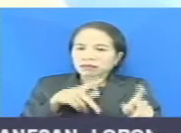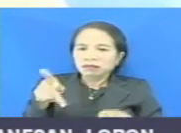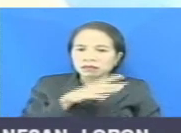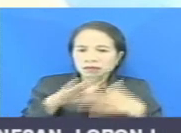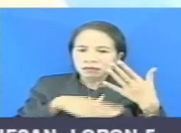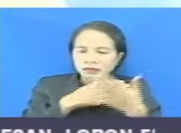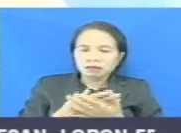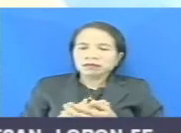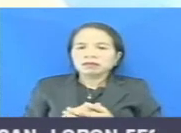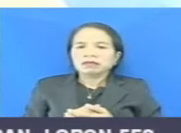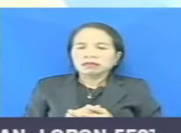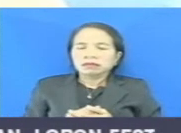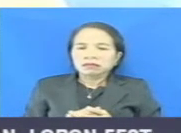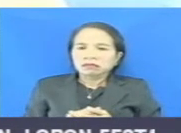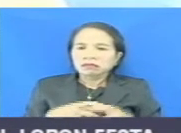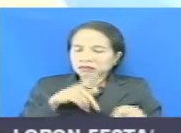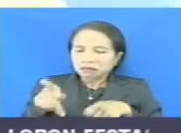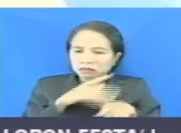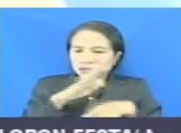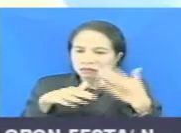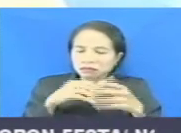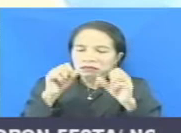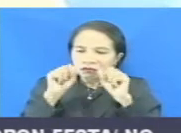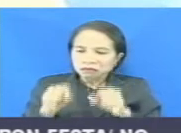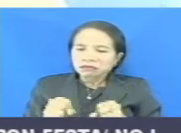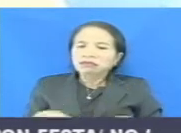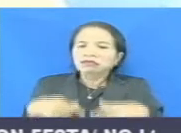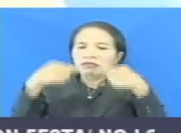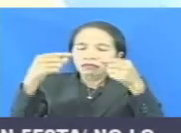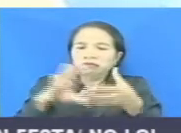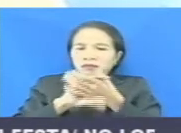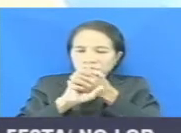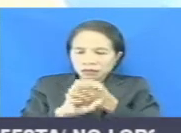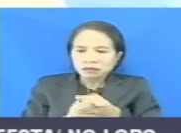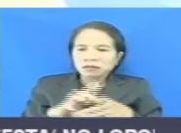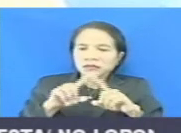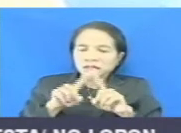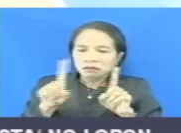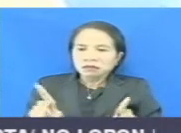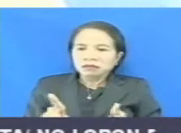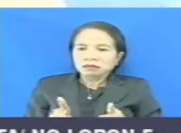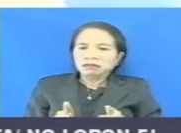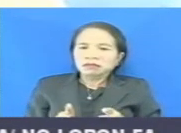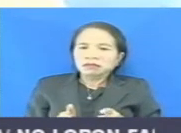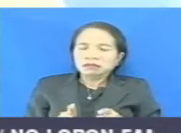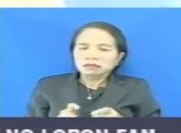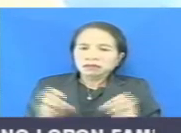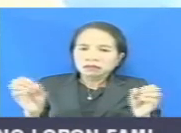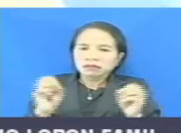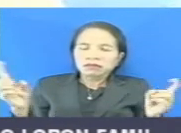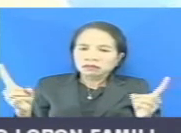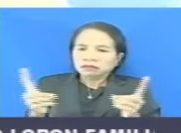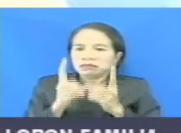ida que merece louva tamba sa sanser ne acontece ne la osa acontece